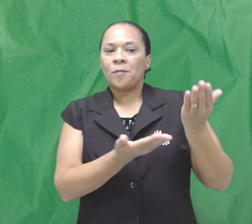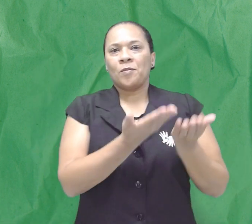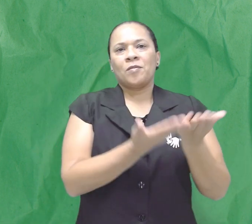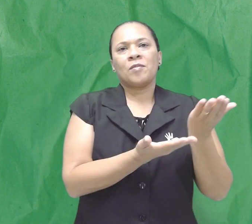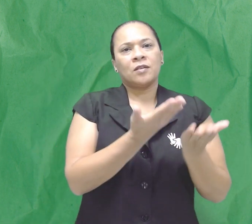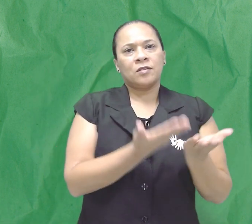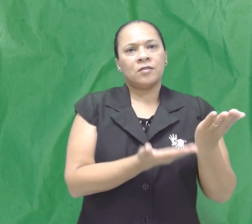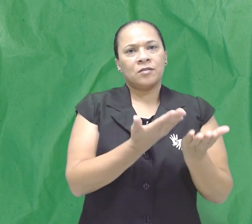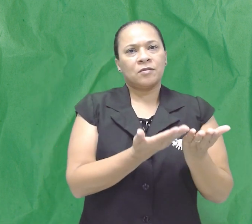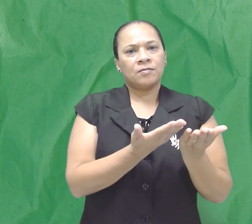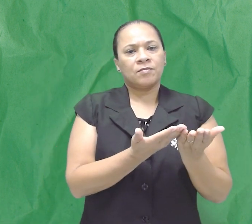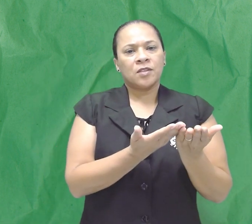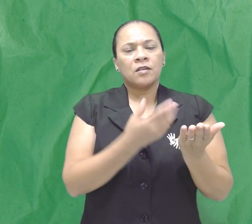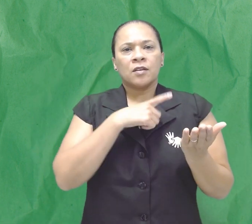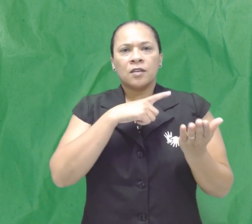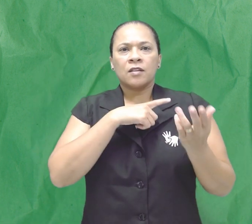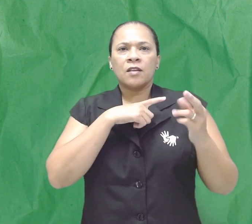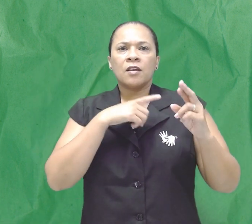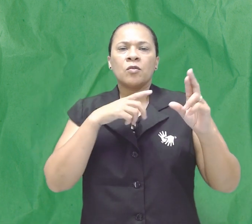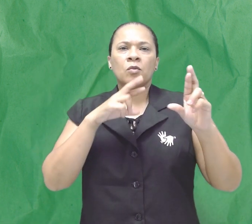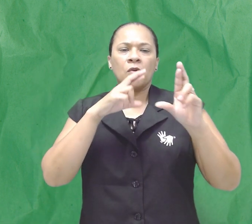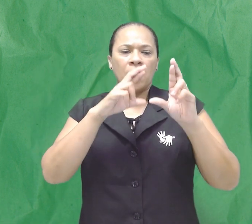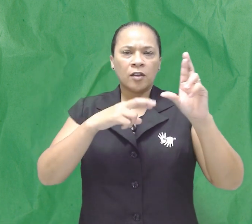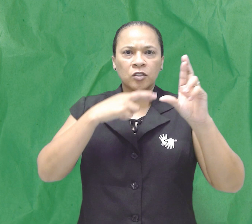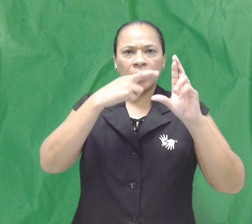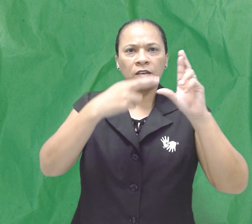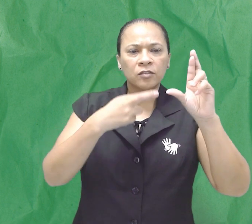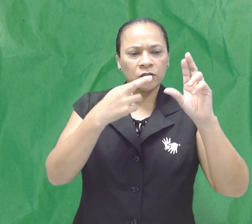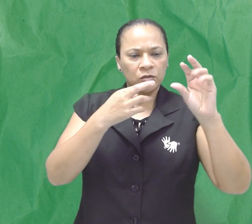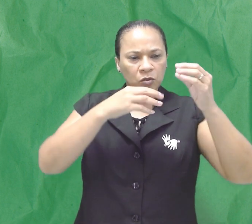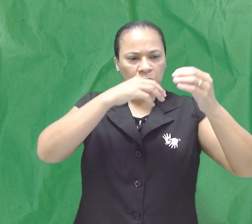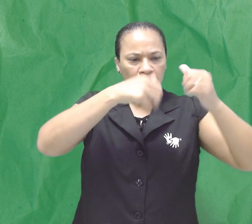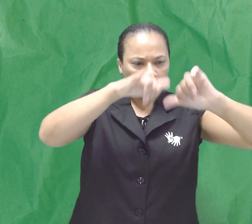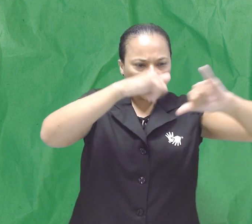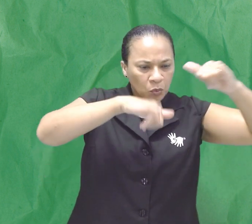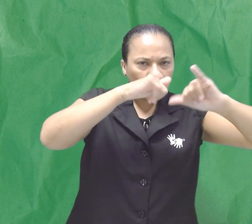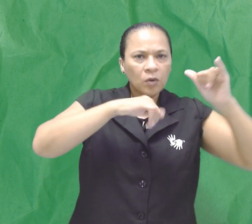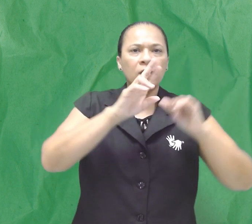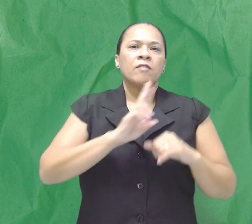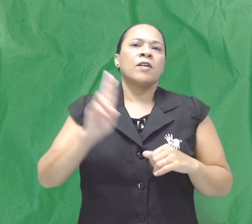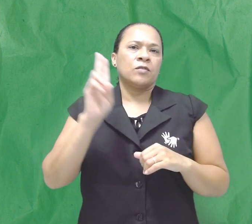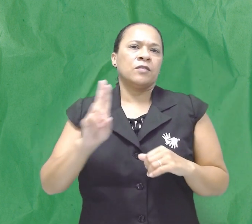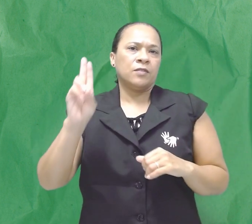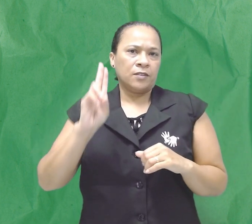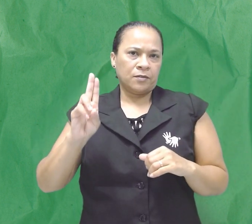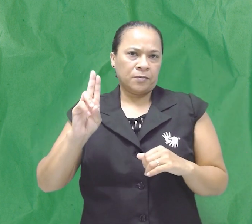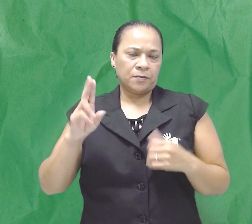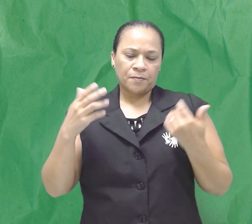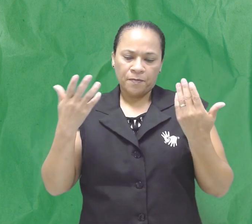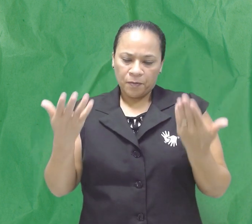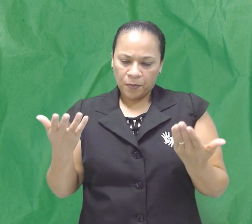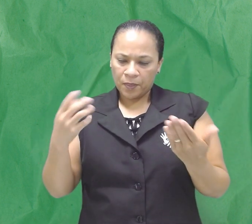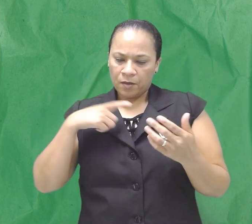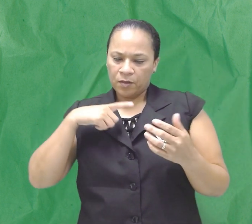determinada quantidade de um reagente que vai ser utilizado em uma reação química, né? E é importante também a gente ter